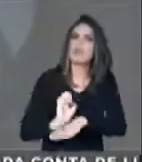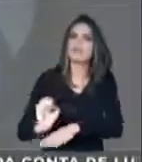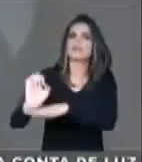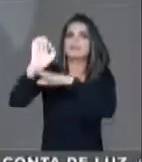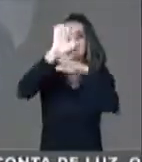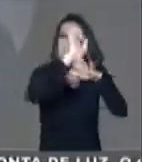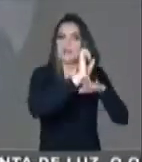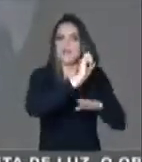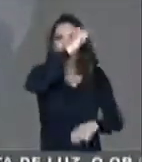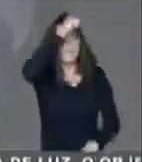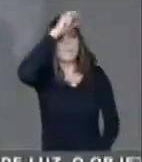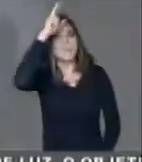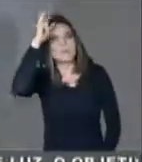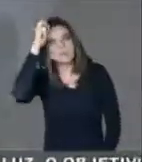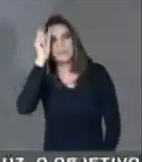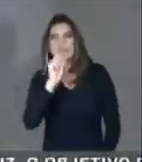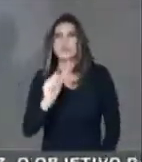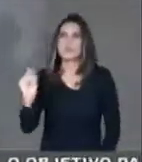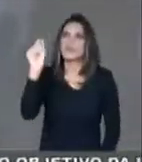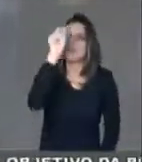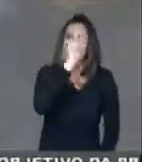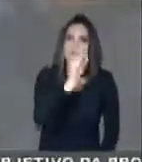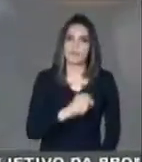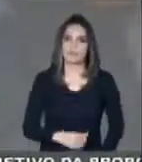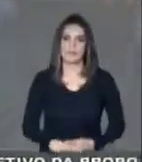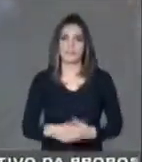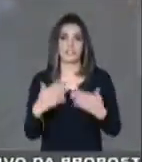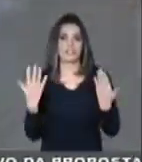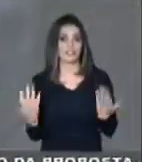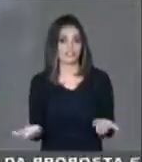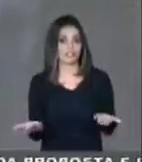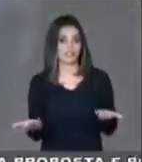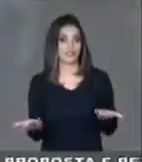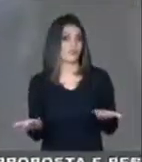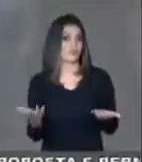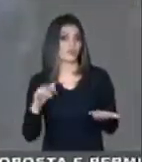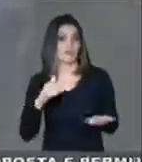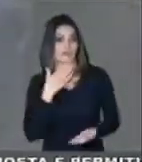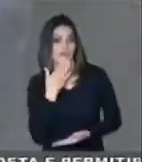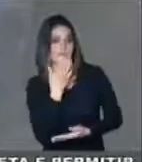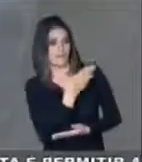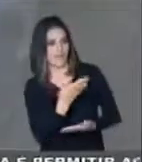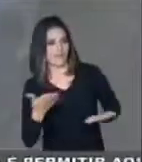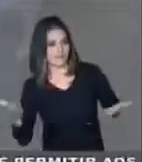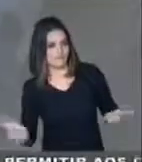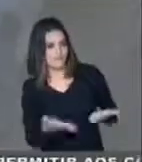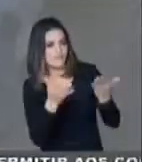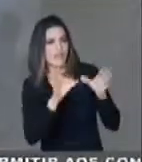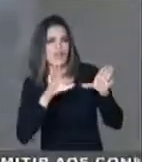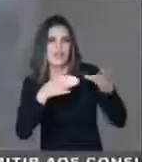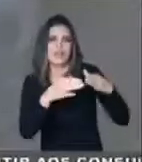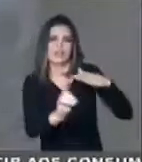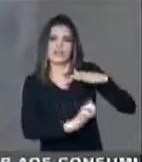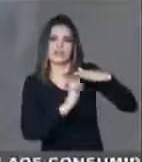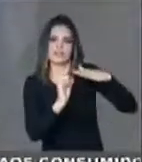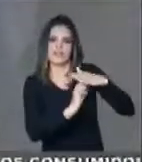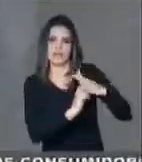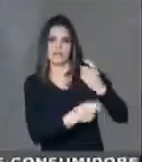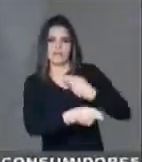e municípios. Considerando que o estrago está feito em favor de grandes corporações